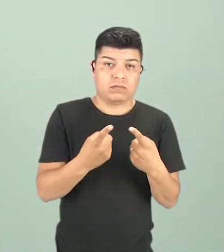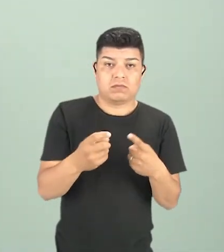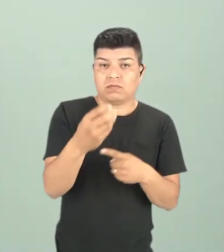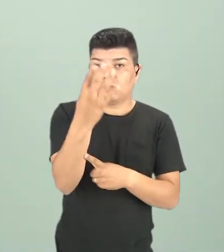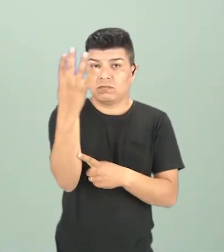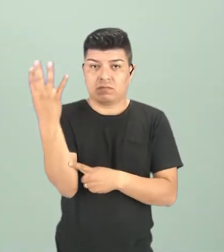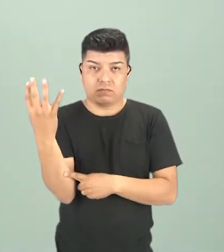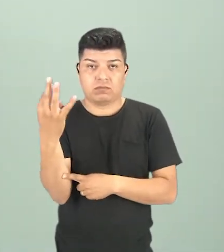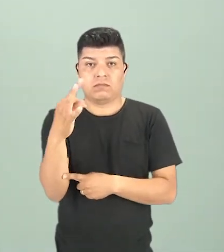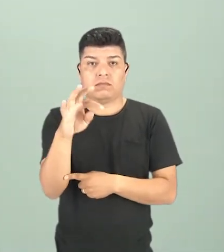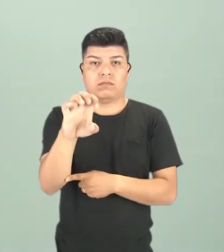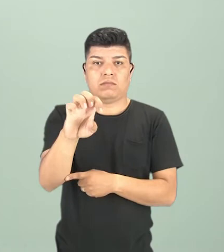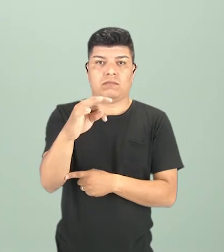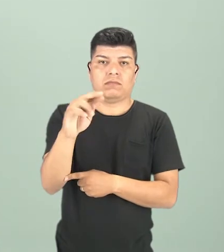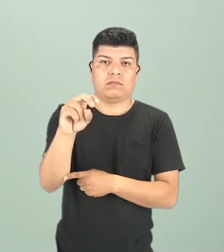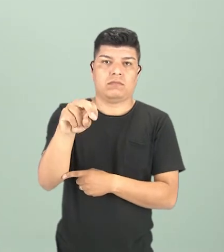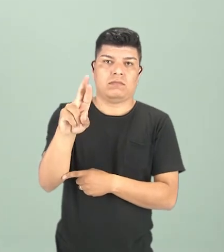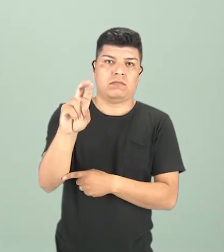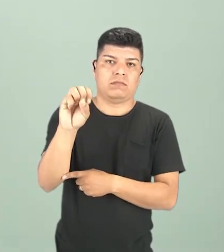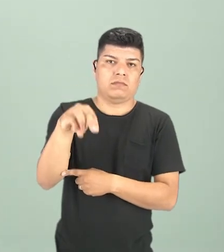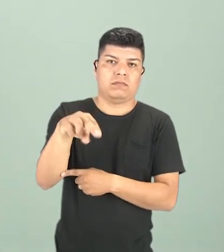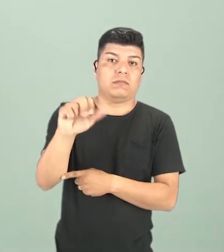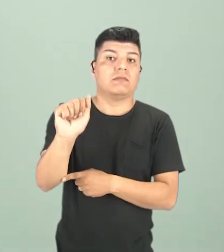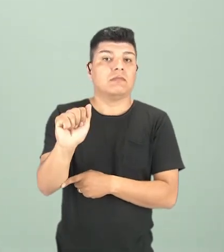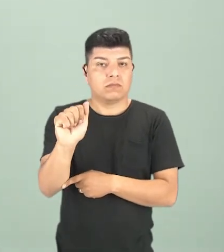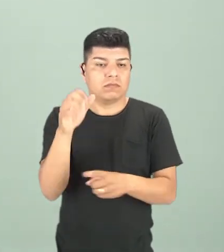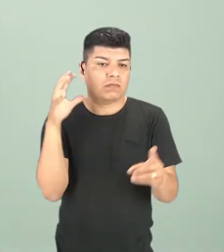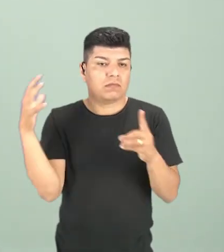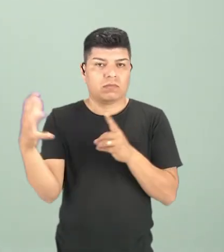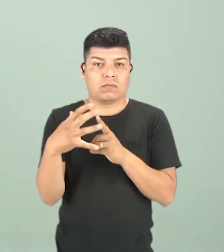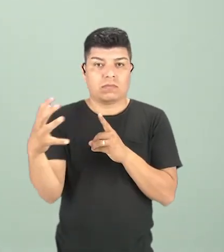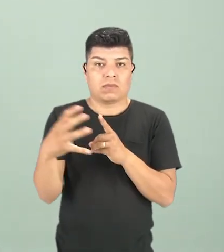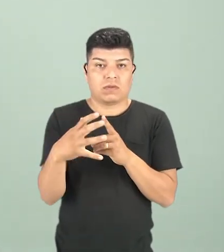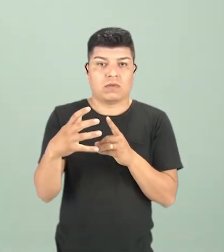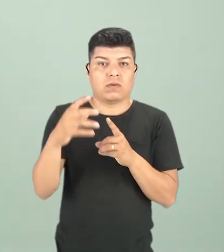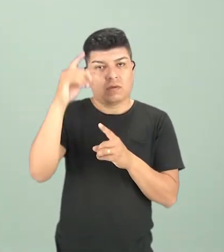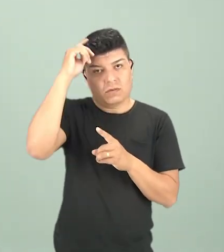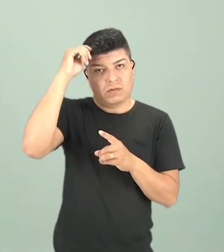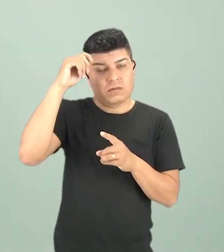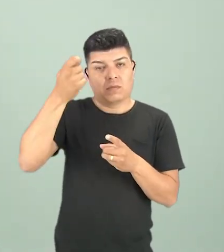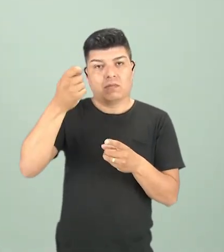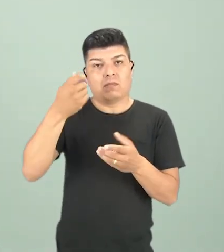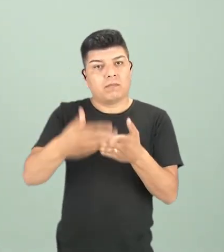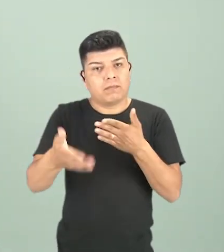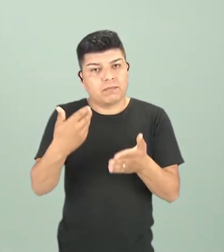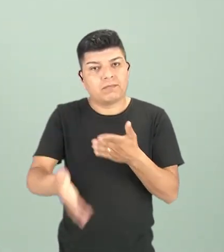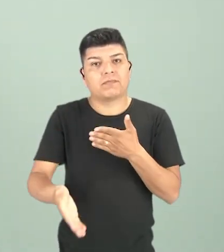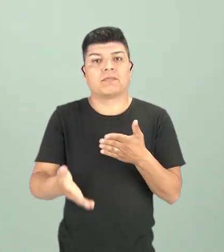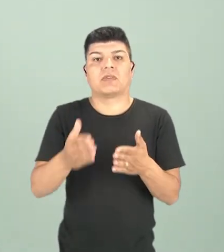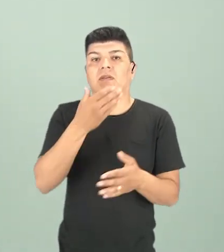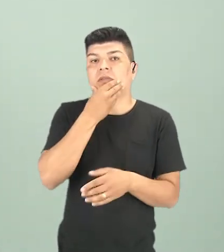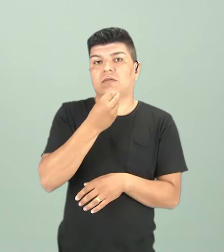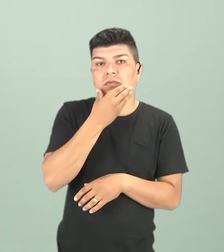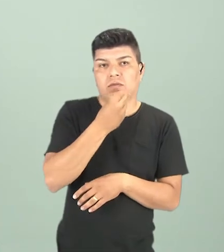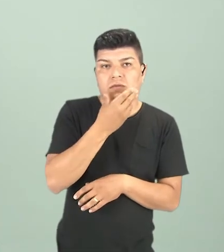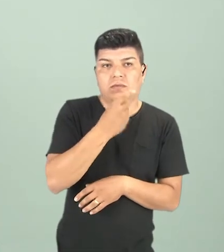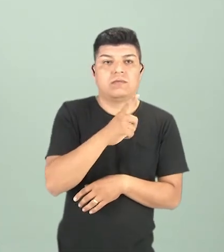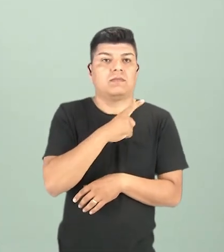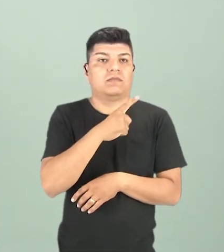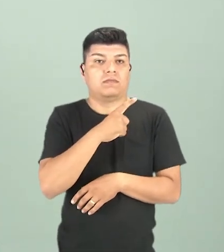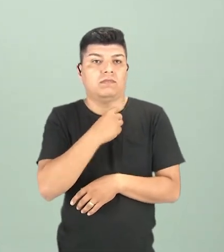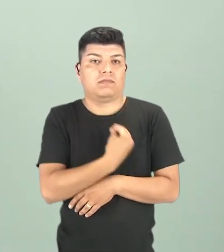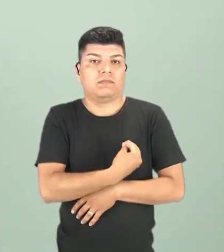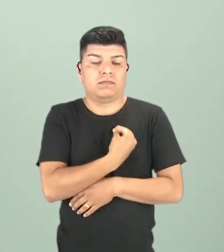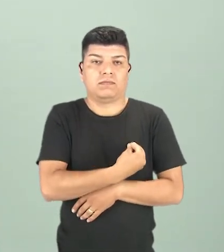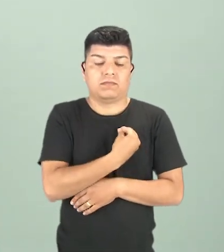aquela quantidade de testosterona como um homem que vai influenciar nessa queda do cabelo. Agora, um homem, ele vai